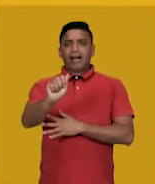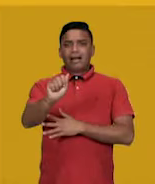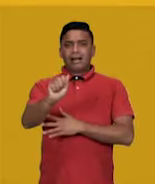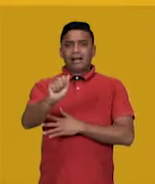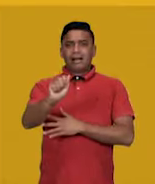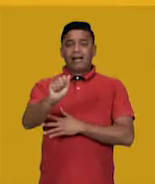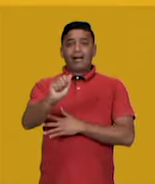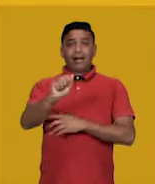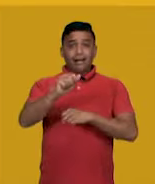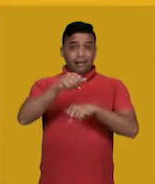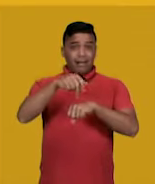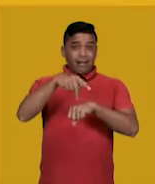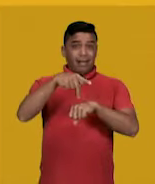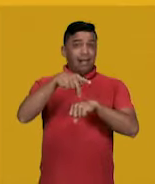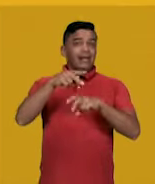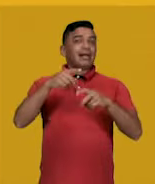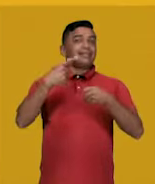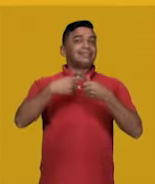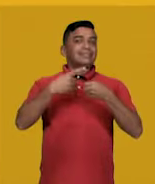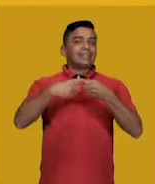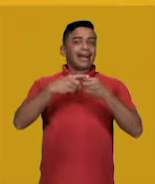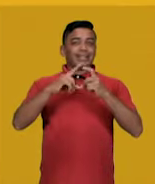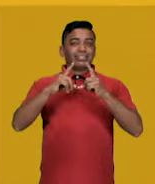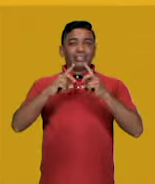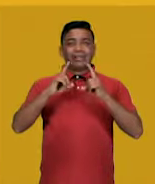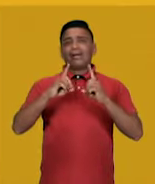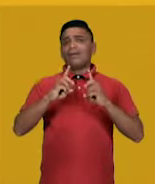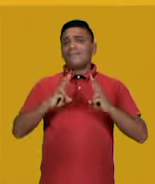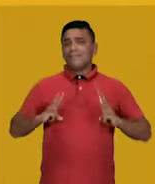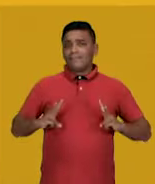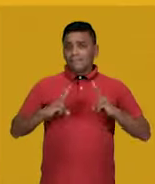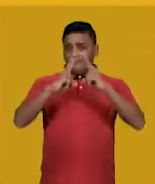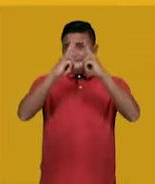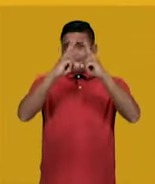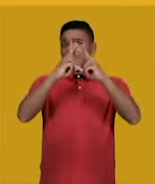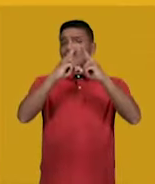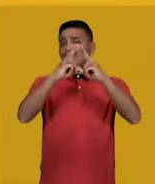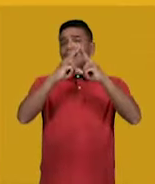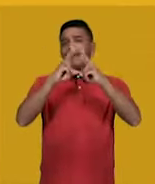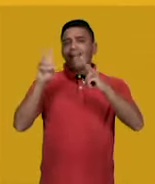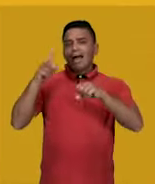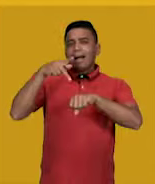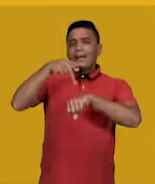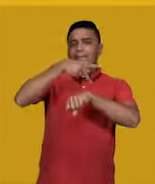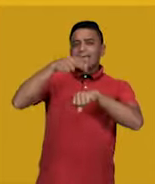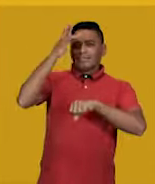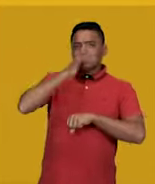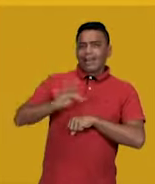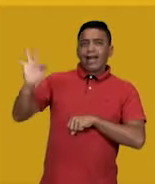Parisien, 58% dos franceses são favoráveis,